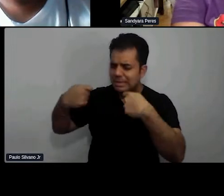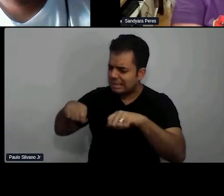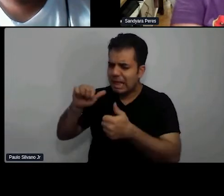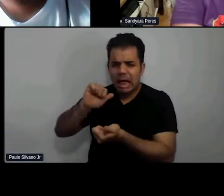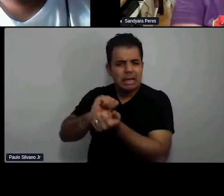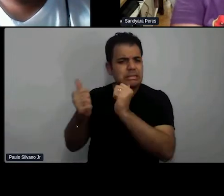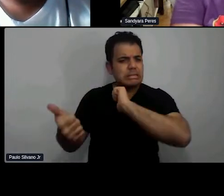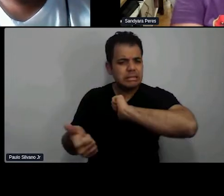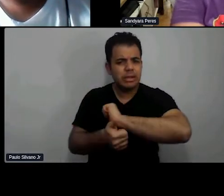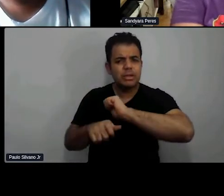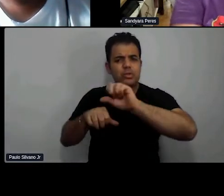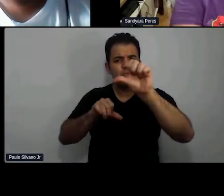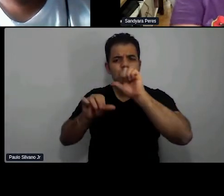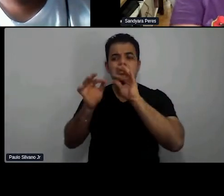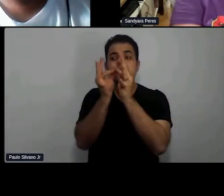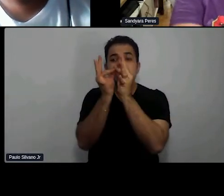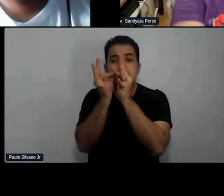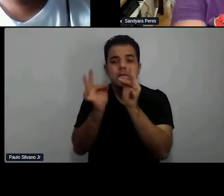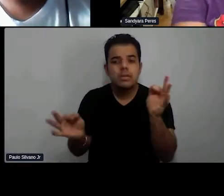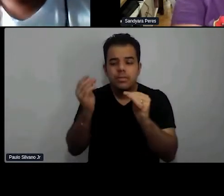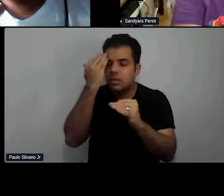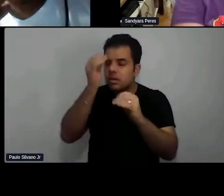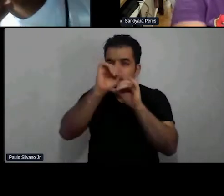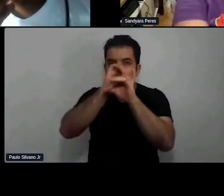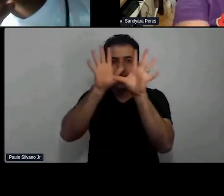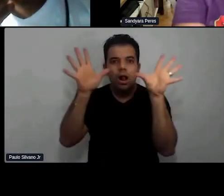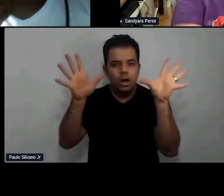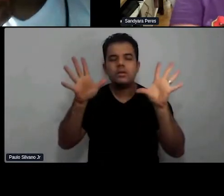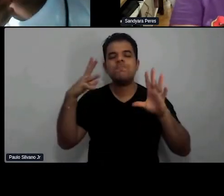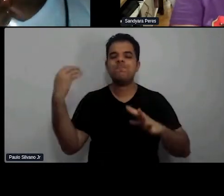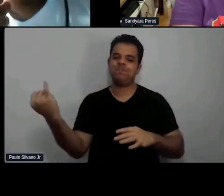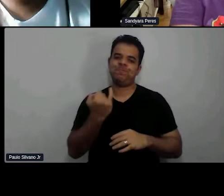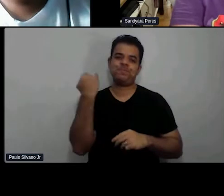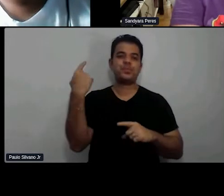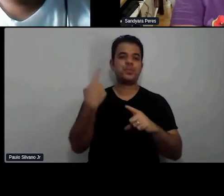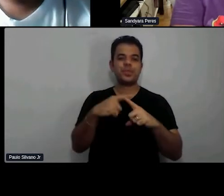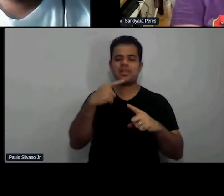mais simples o entendimento, porque existe